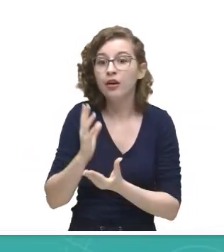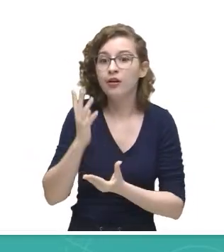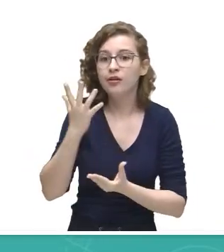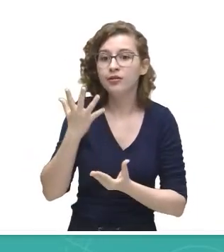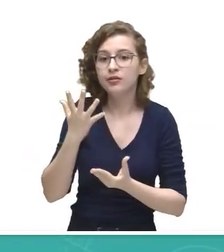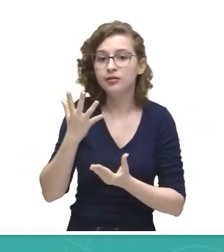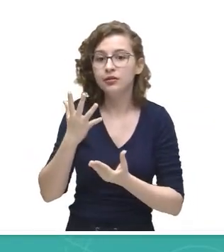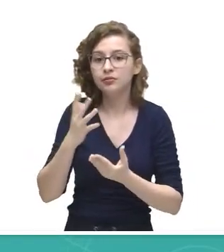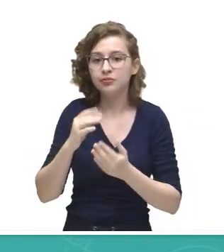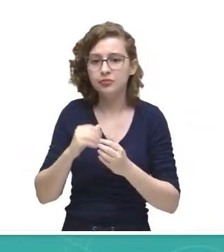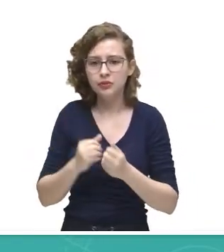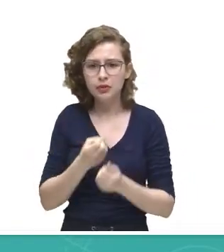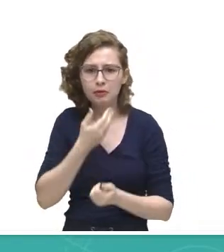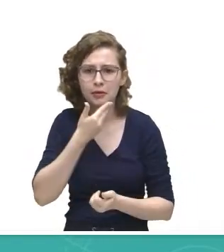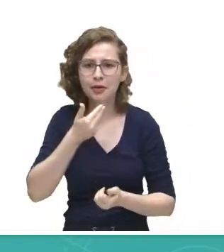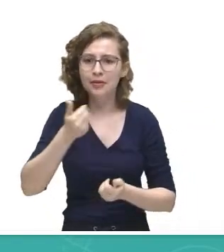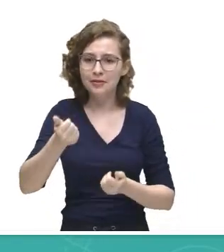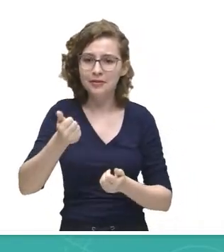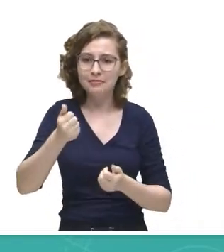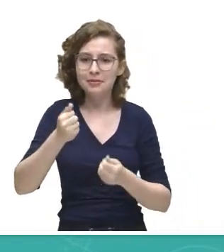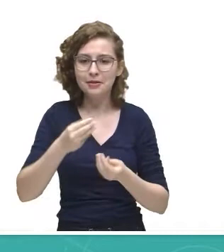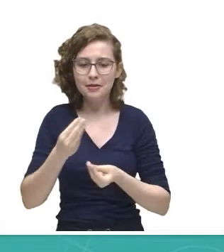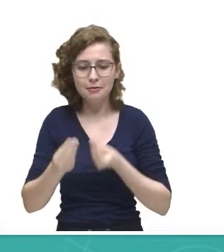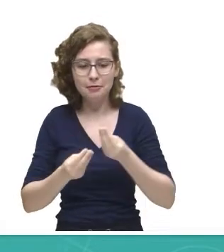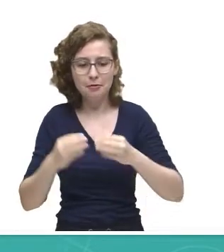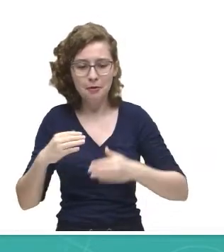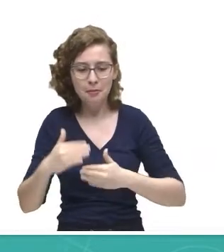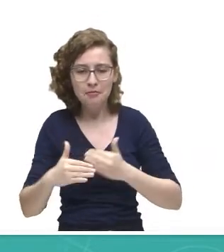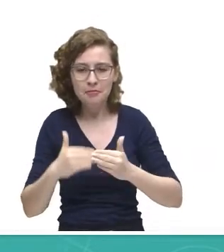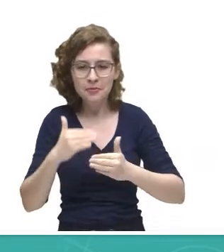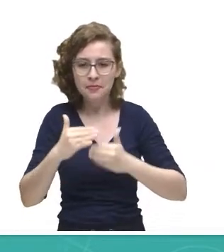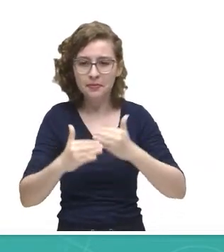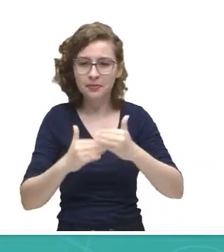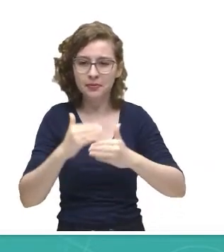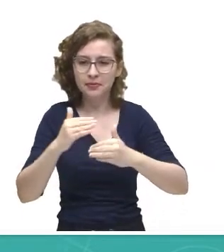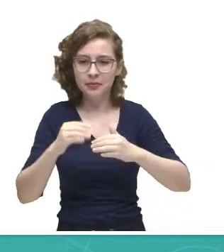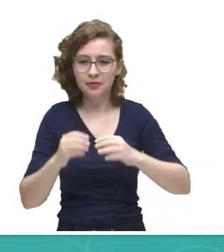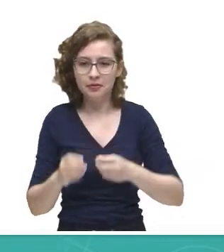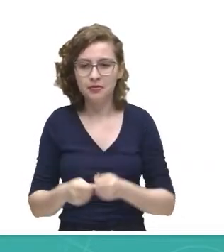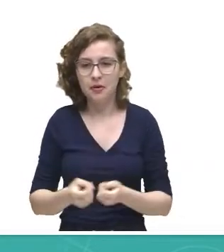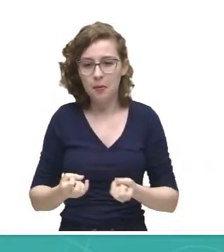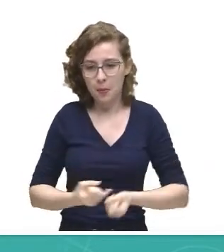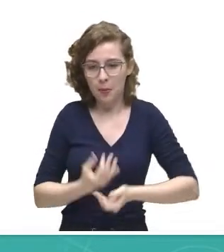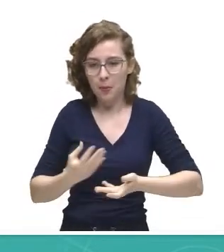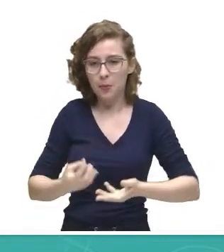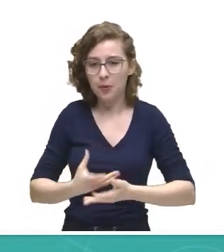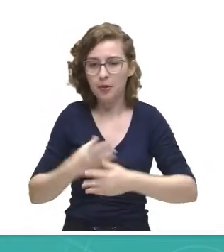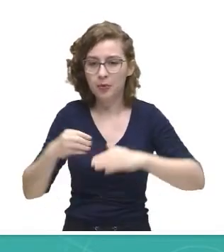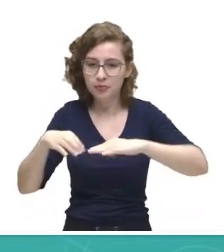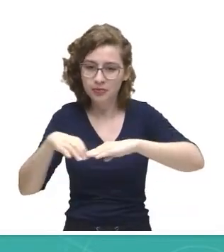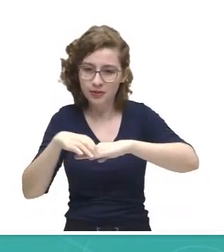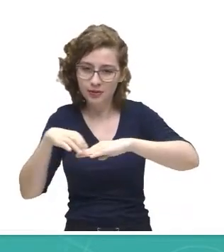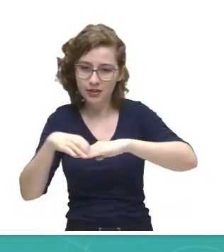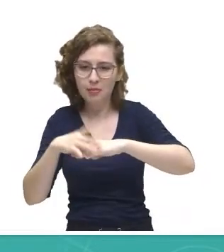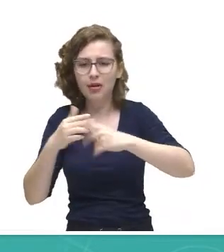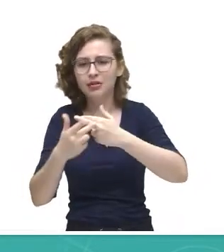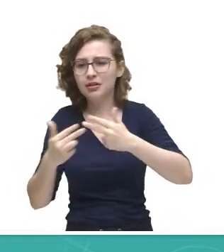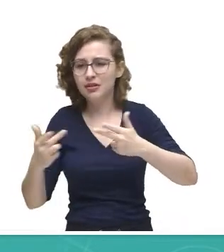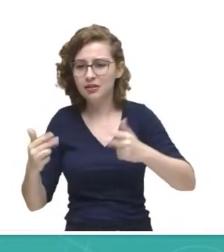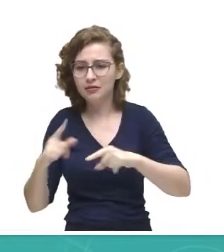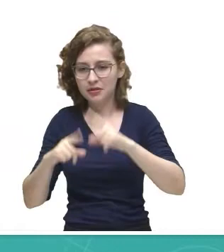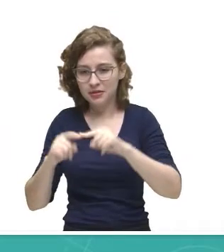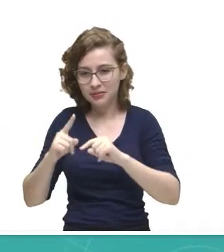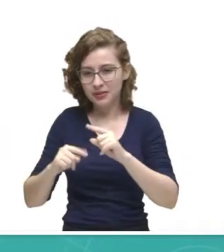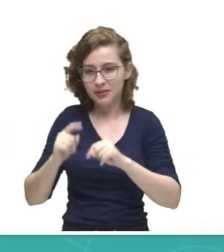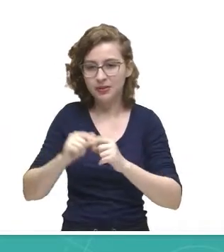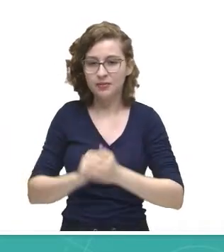Foram aperfeiçoando esse modo de produção. E é isso que a gente vai ver nas próximas etapas. Então esse modo de produção que era ali